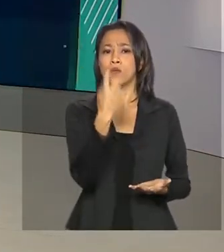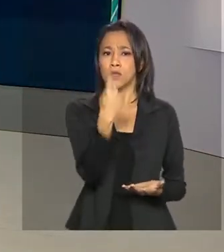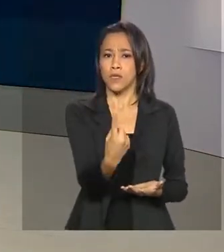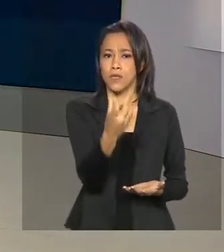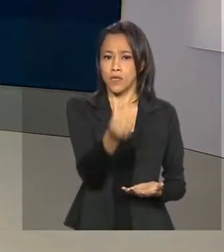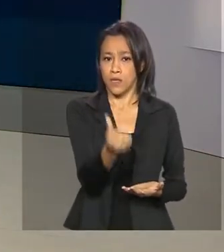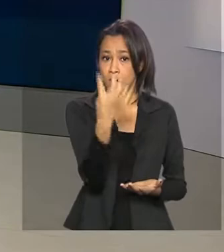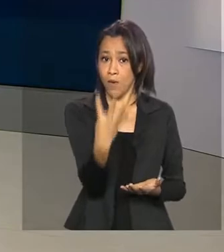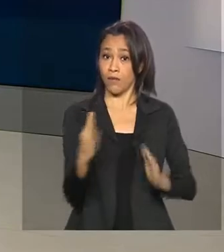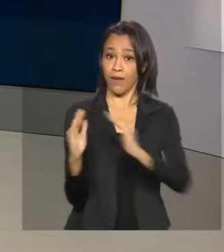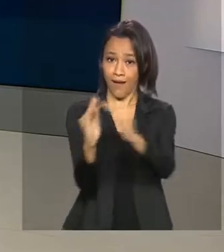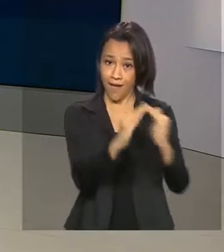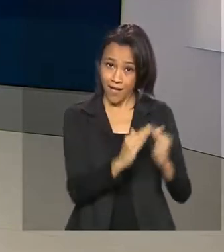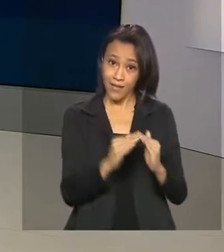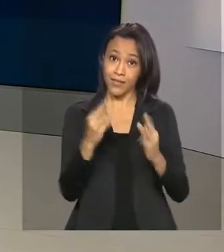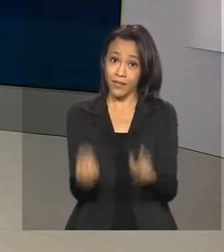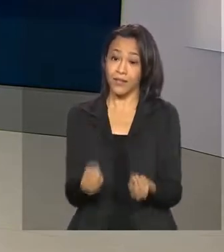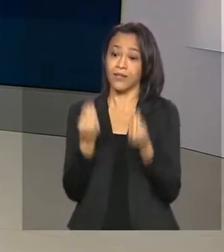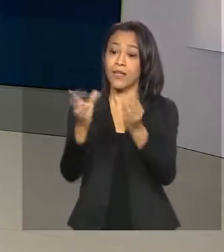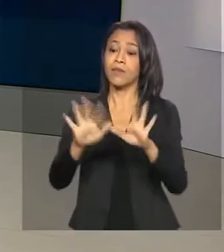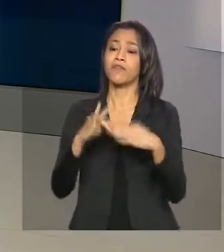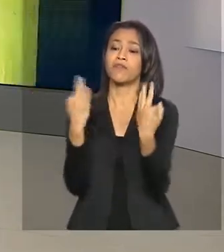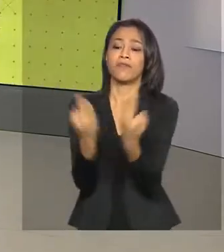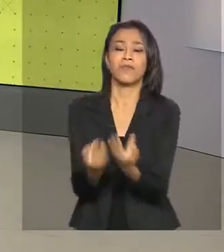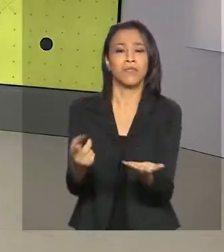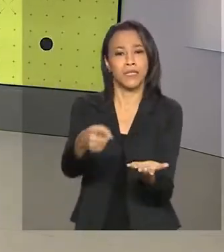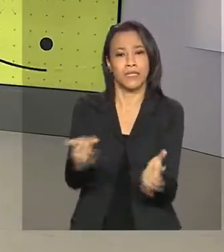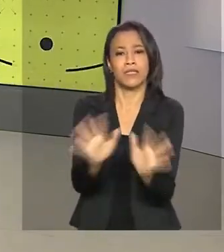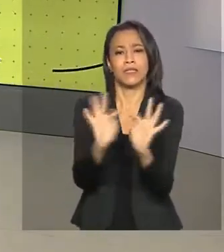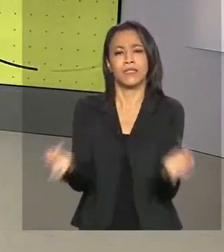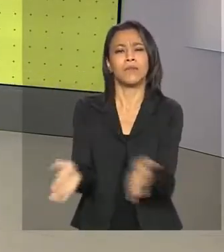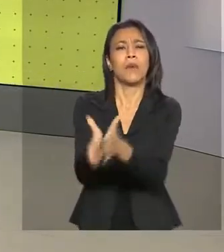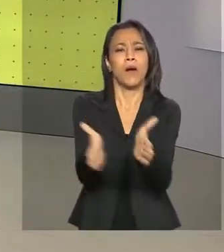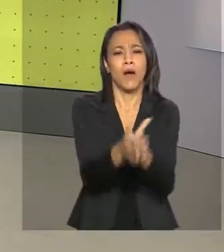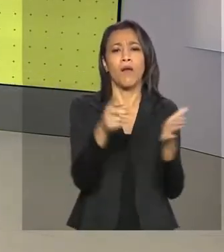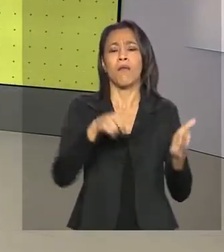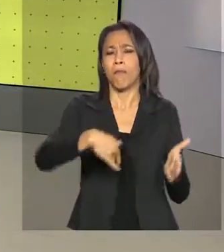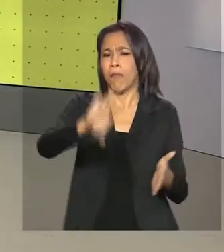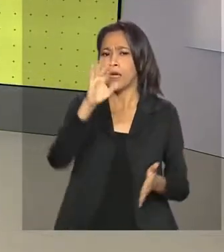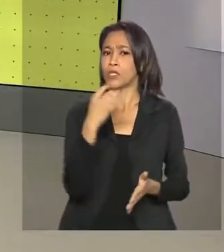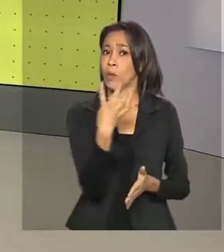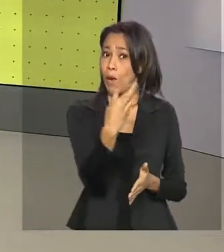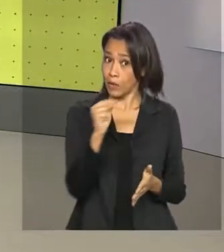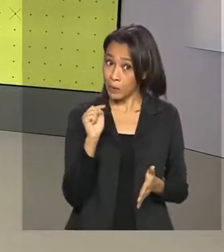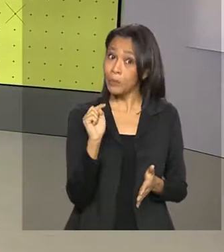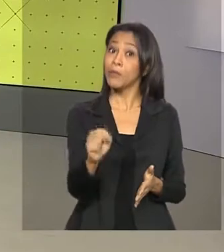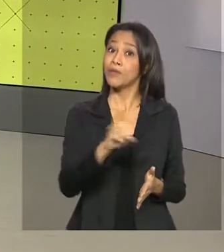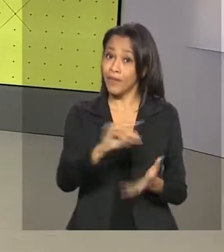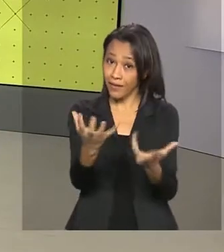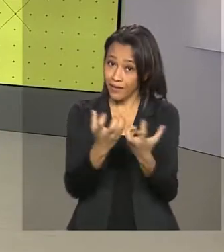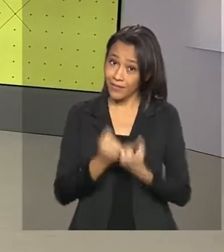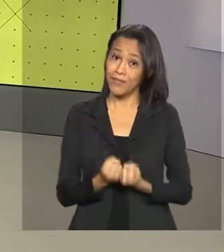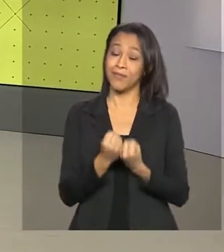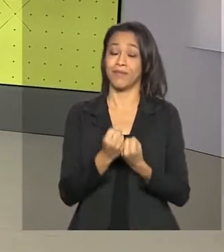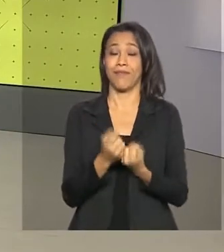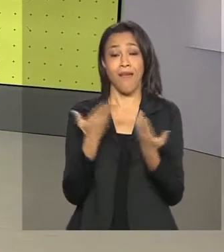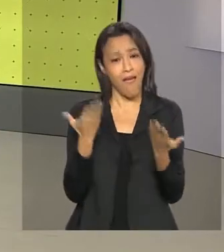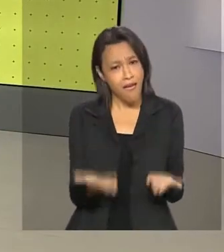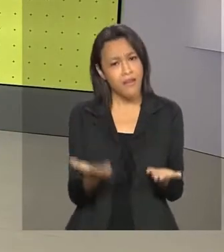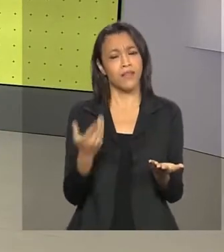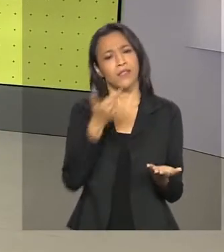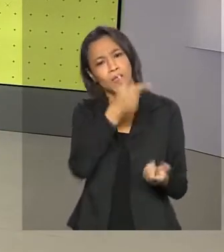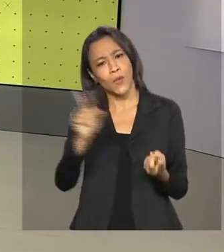residências para famílias de baixa renda. Mais de 4.500 pessoas vão ser beneficiadas. Essas e